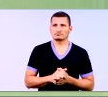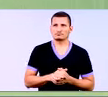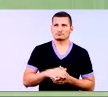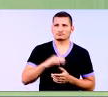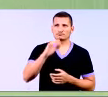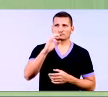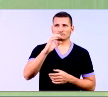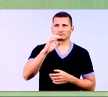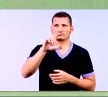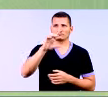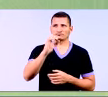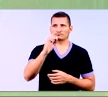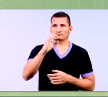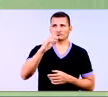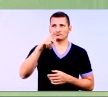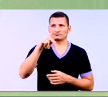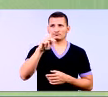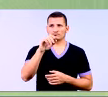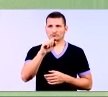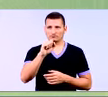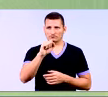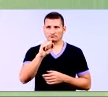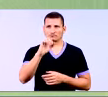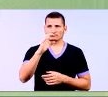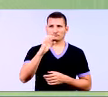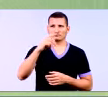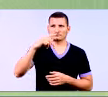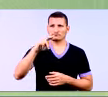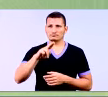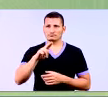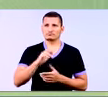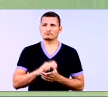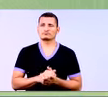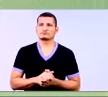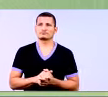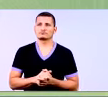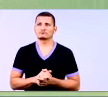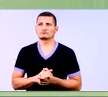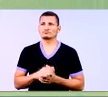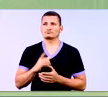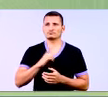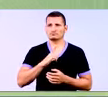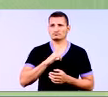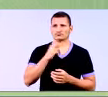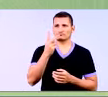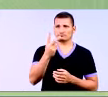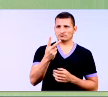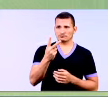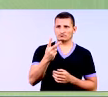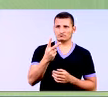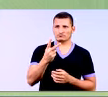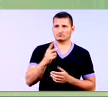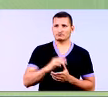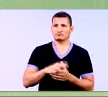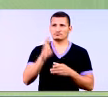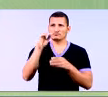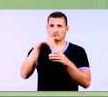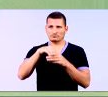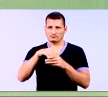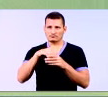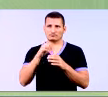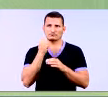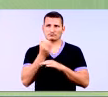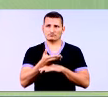do processador, a gente vai ver, agora isso aqui, ó, gente, existem 2 clocks, clock interno e